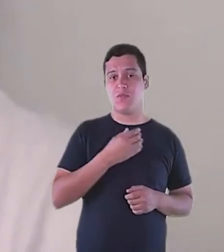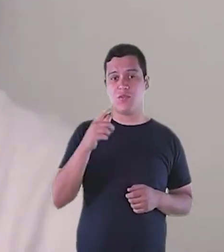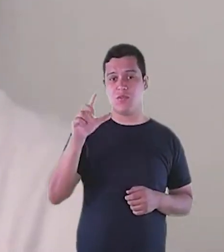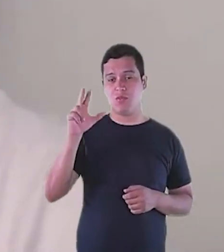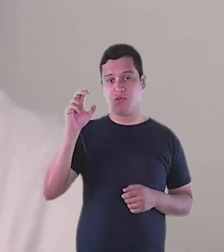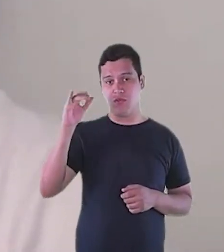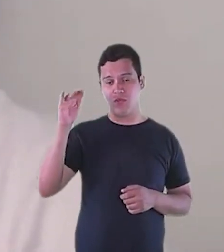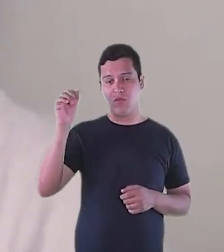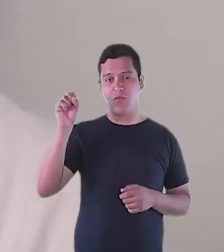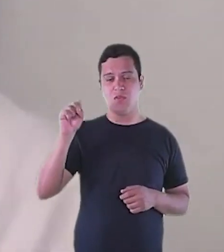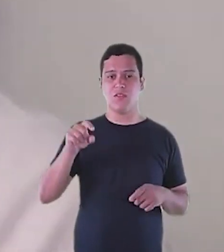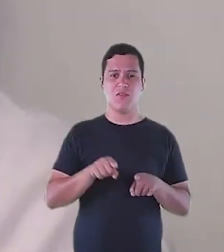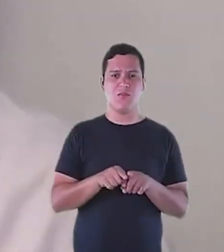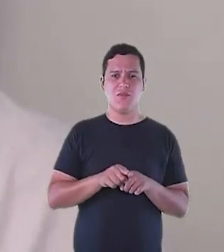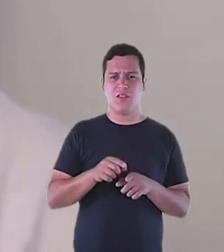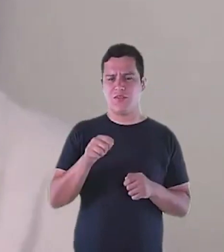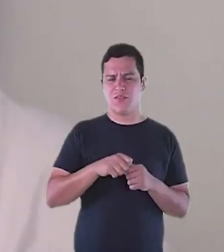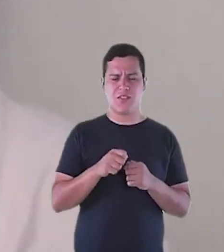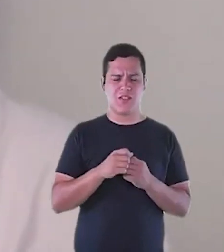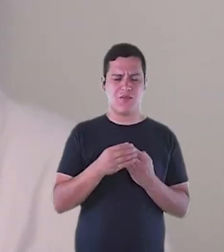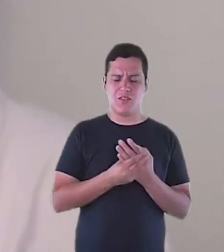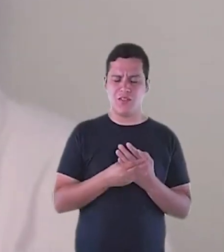Kenneth Maxwell fez um livro